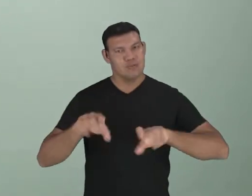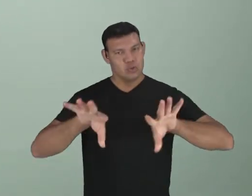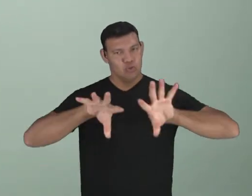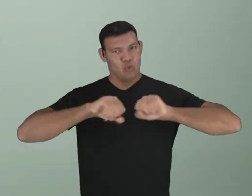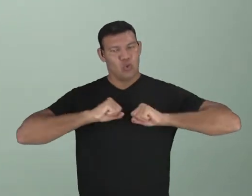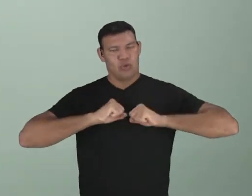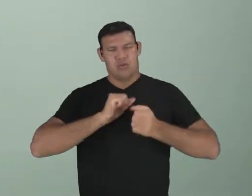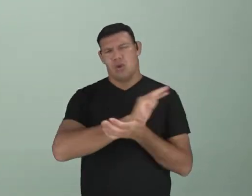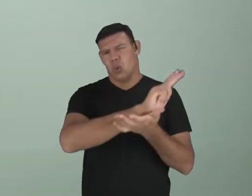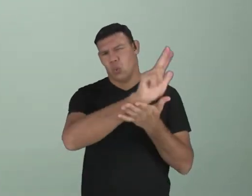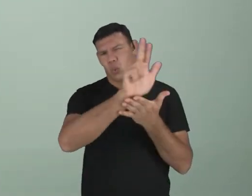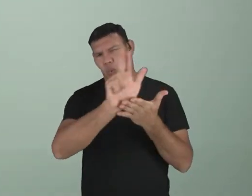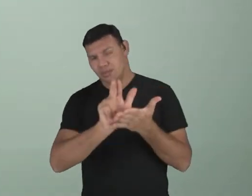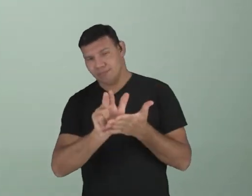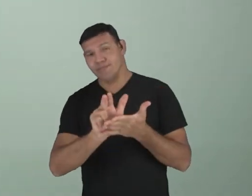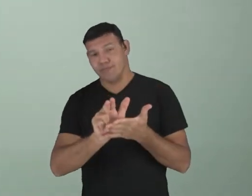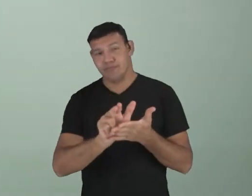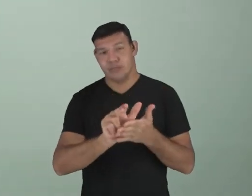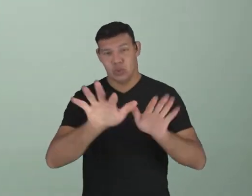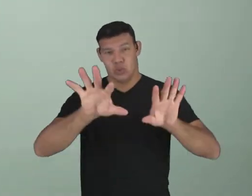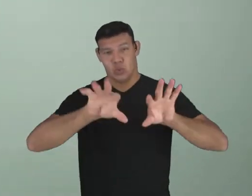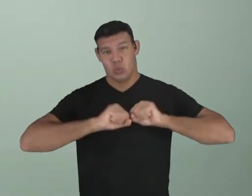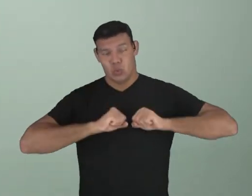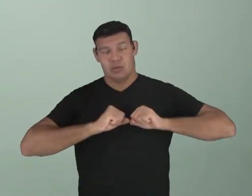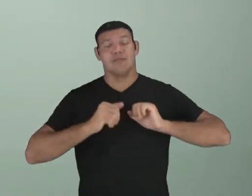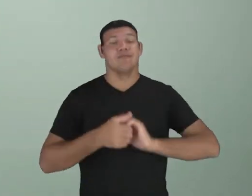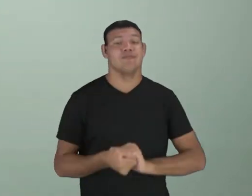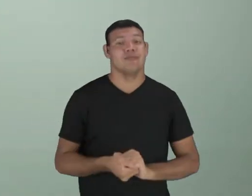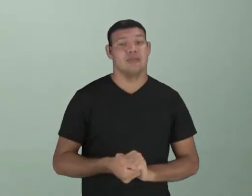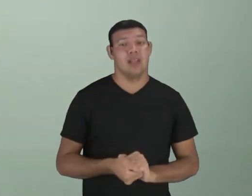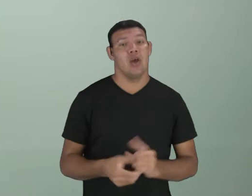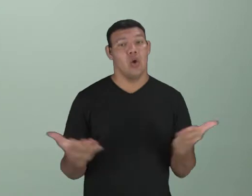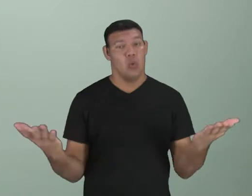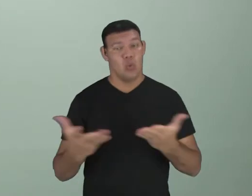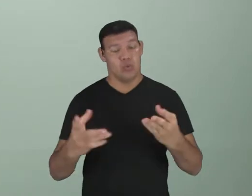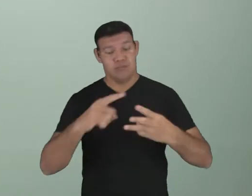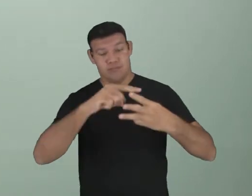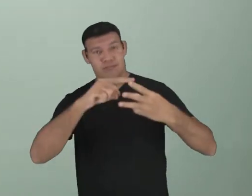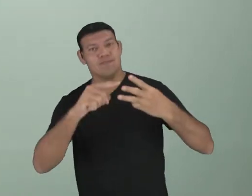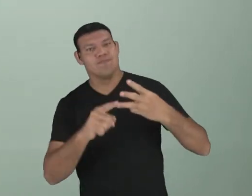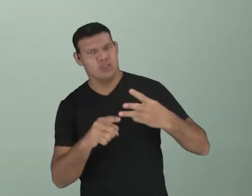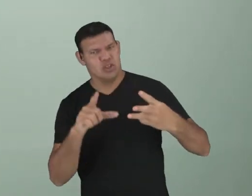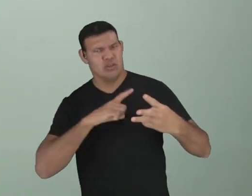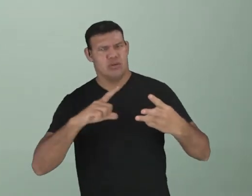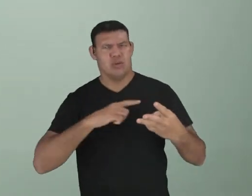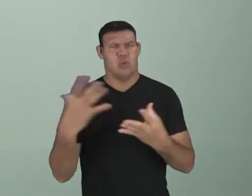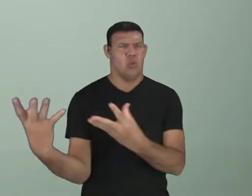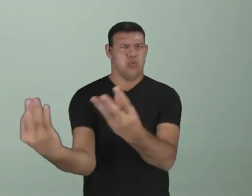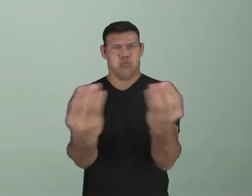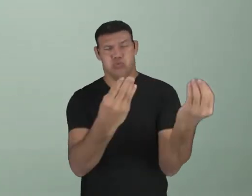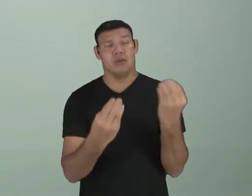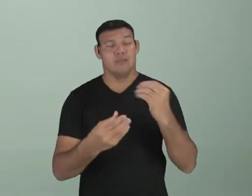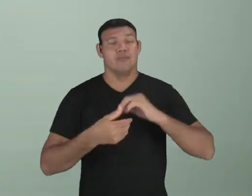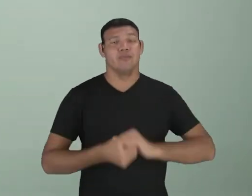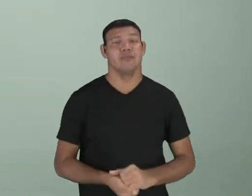diversas ISTs, tá bom? Na aula de hoje, nós vamos estudar principalmente 3, tá? Mas existem várias, tá bom?